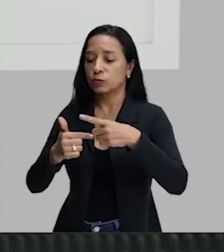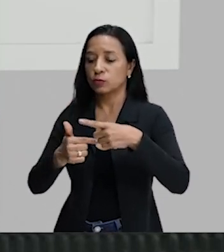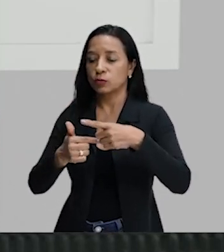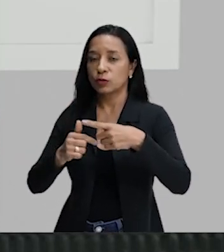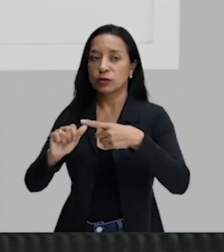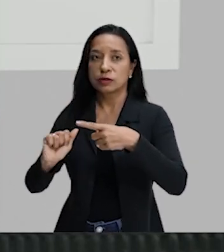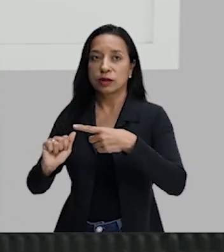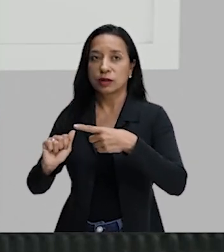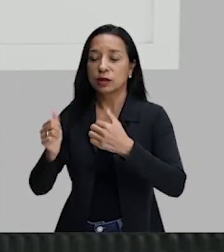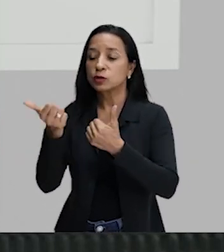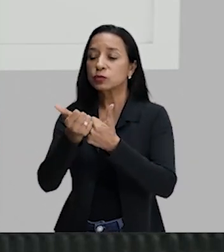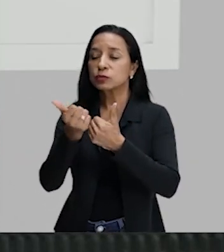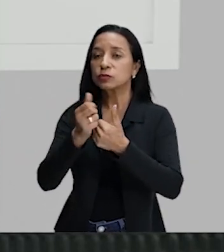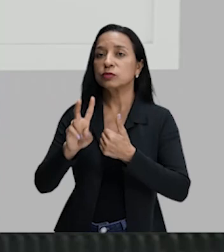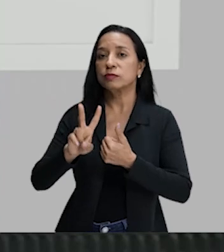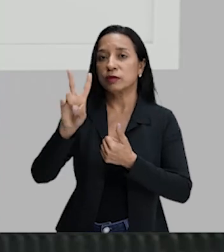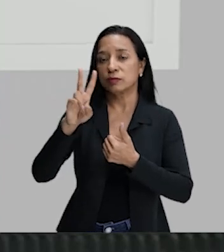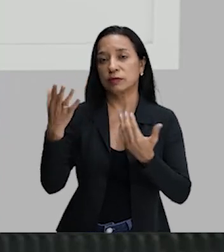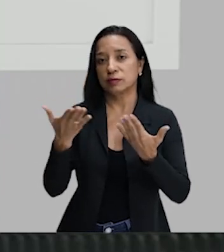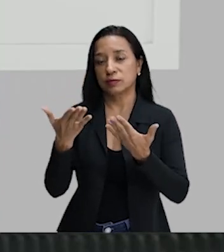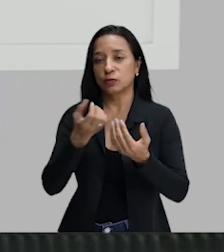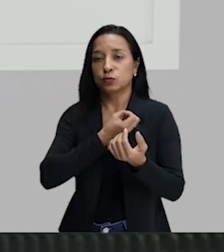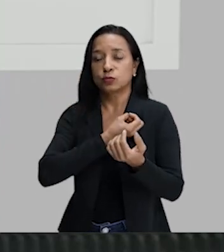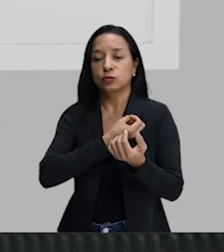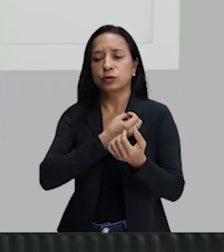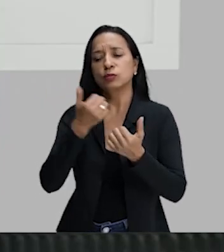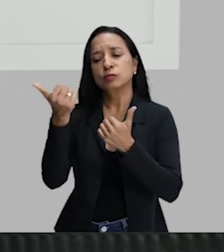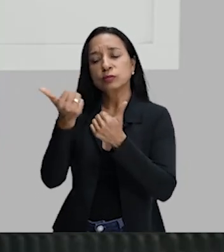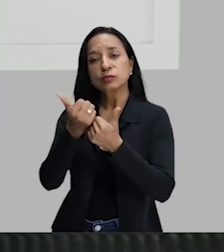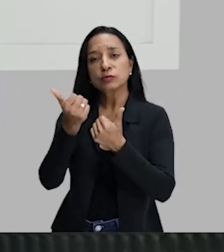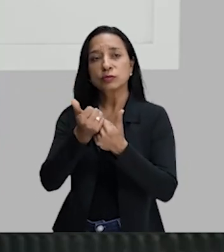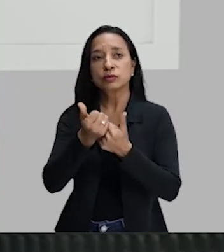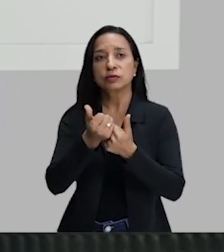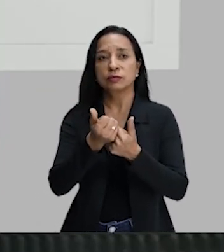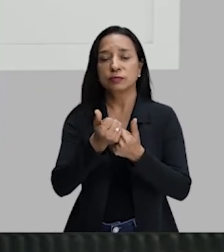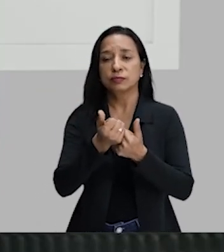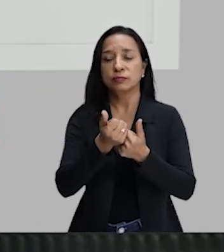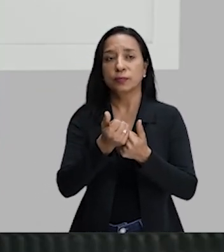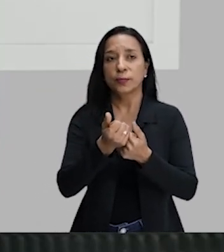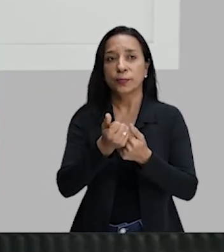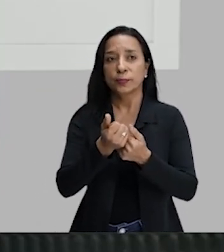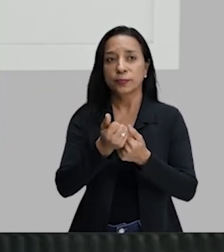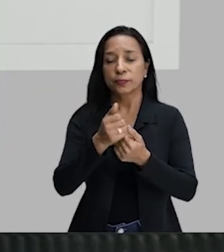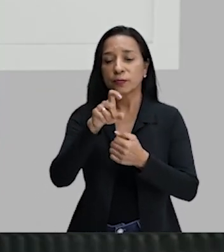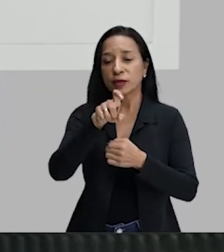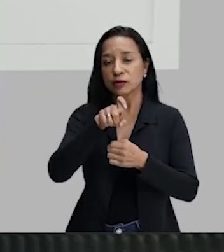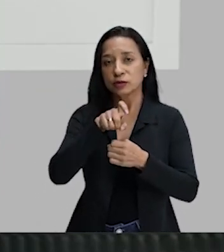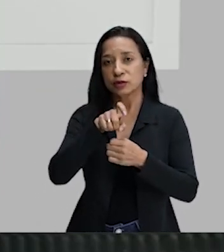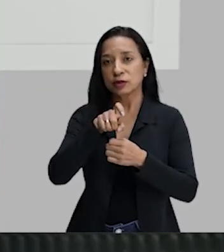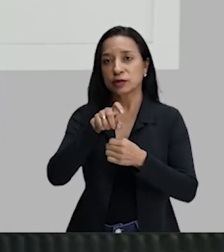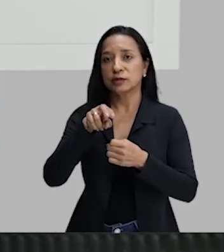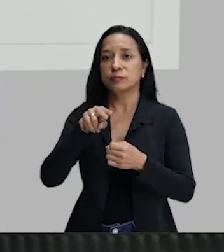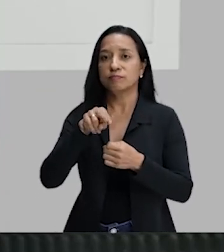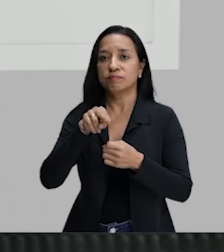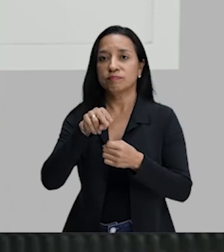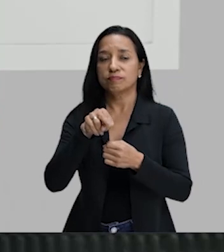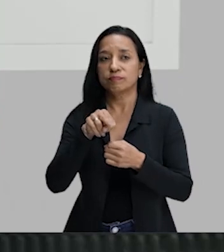Vamos substituir os valores, né? Então, você vai ter x igual